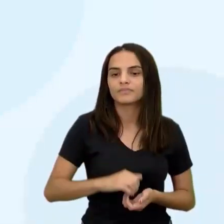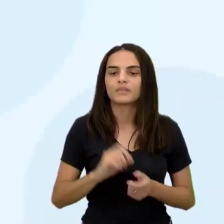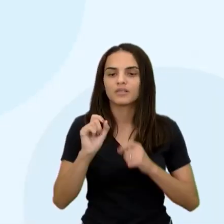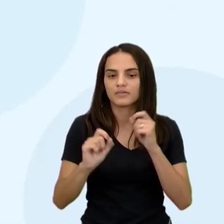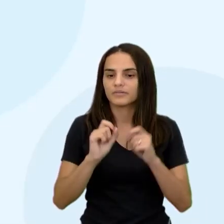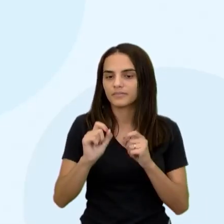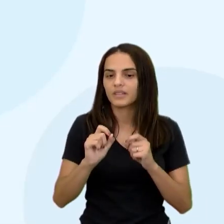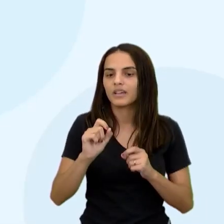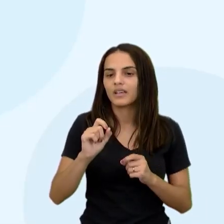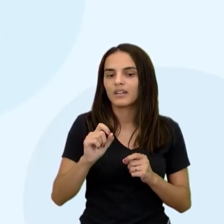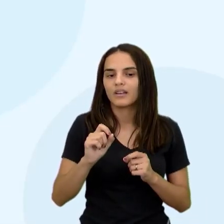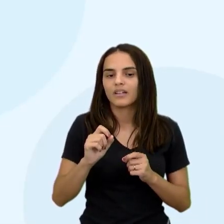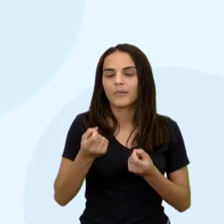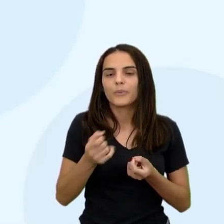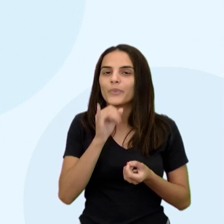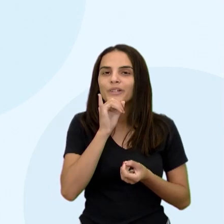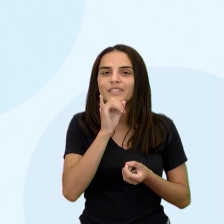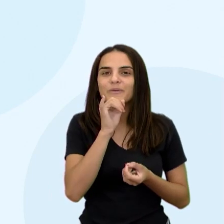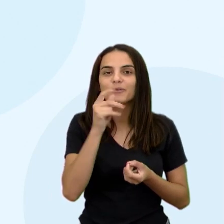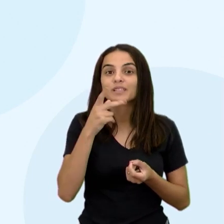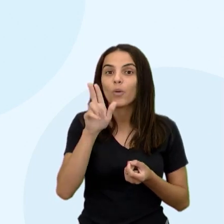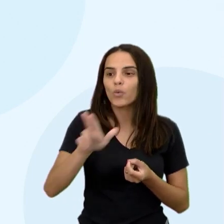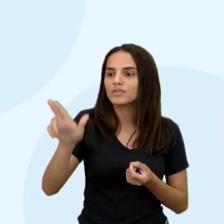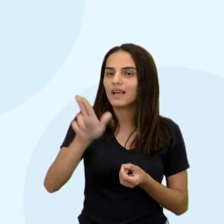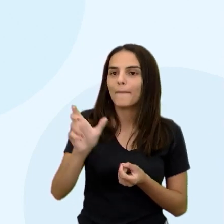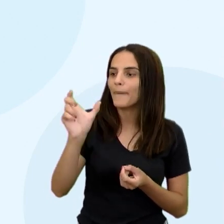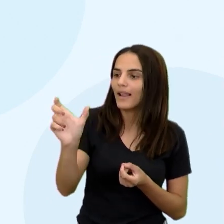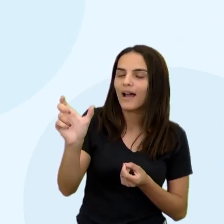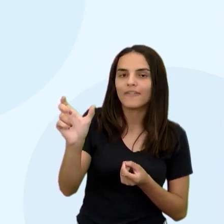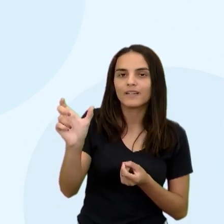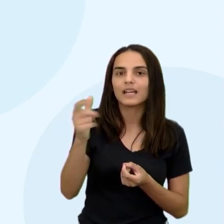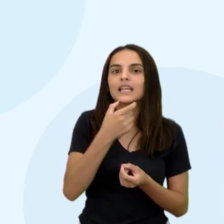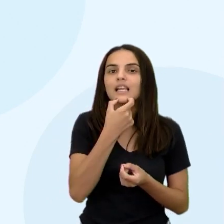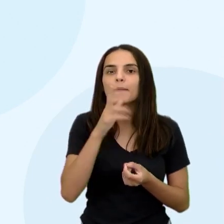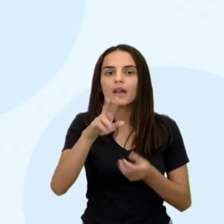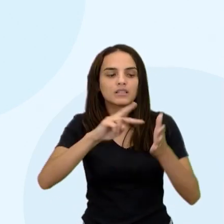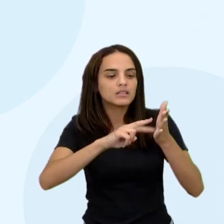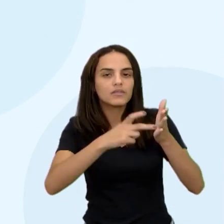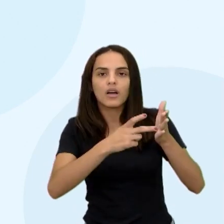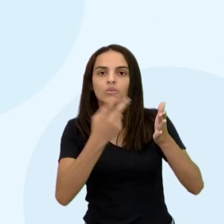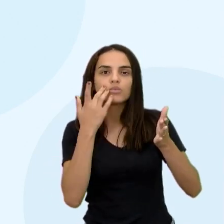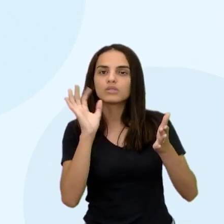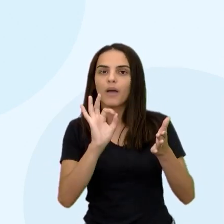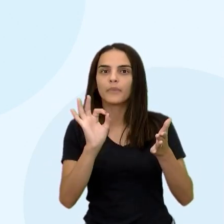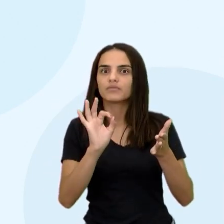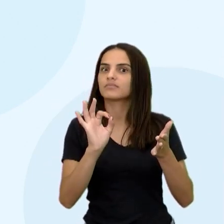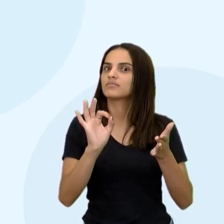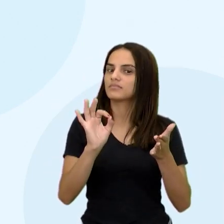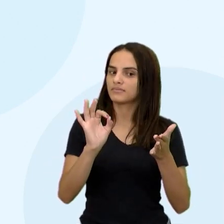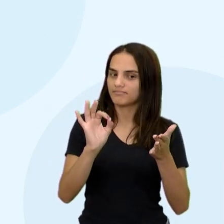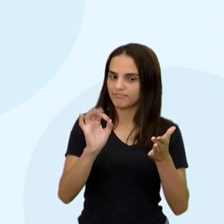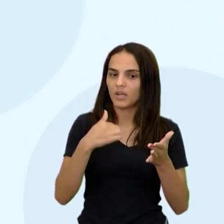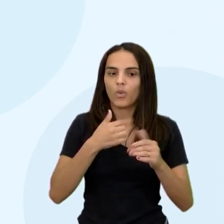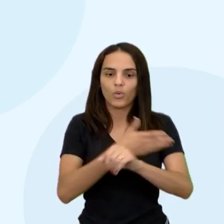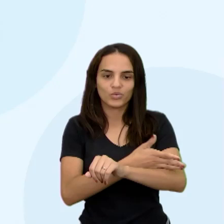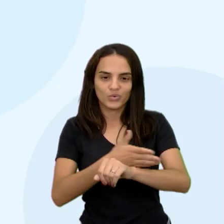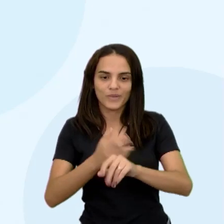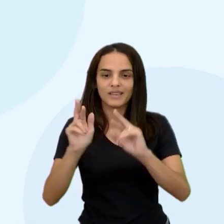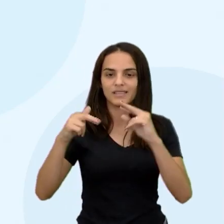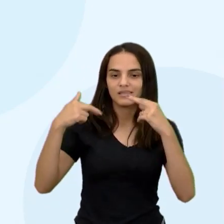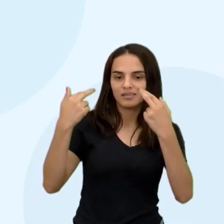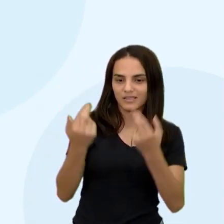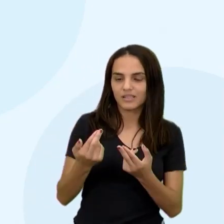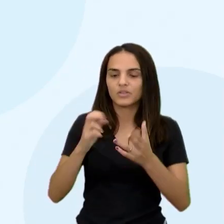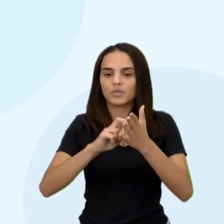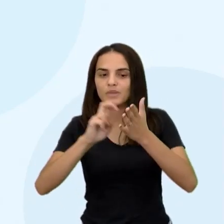equivocadamente é pior ainda, quando você usa sem saber o que significa e tá sendo inadequado. Eu me acostumei a reuniões matinais antes de